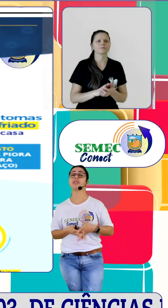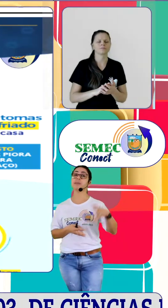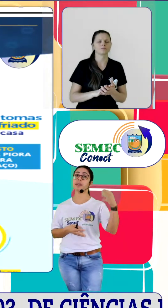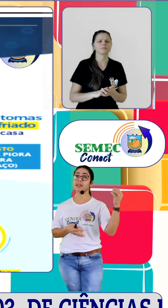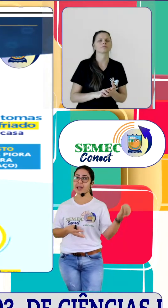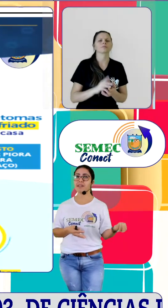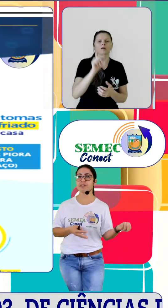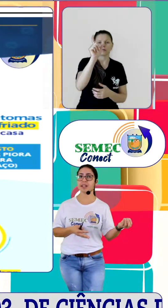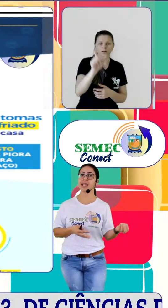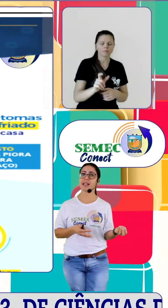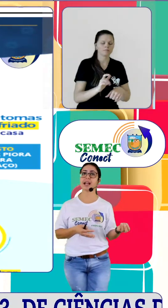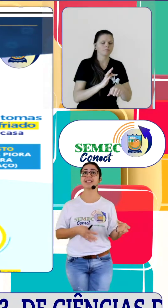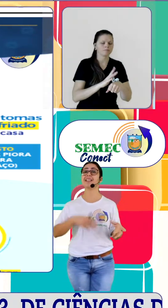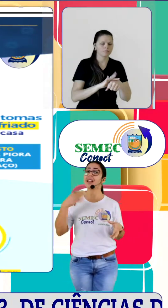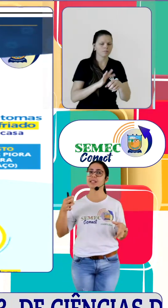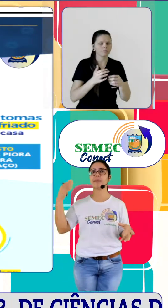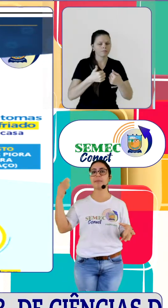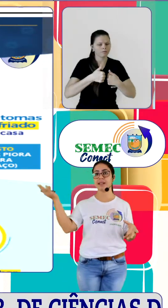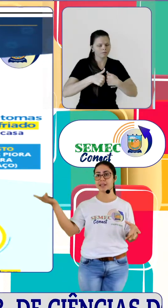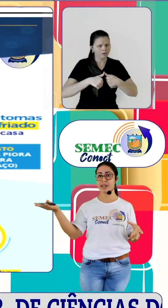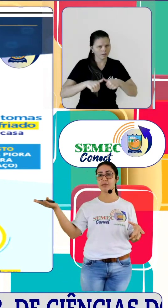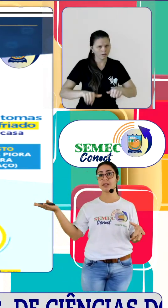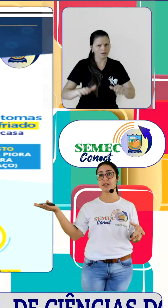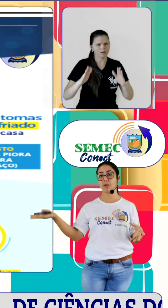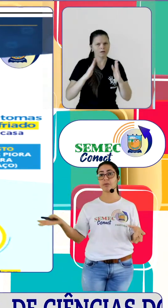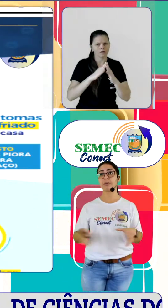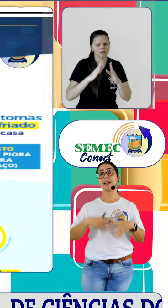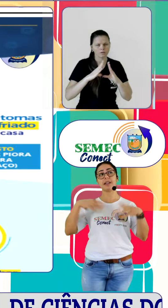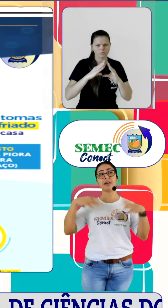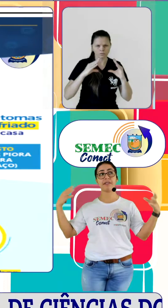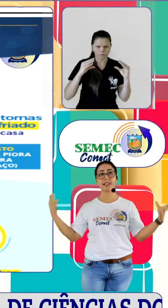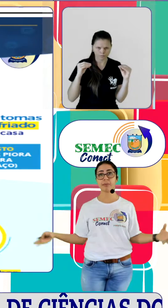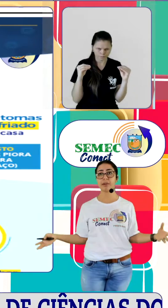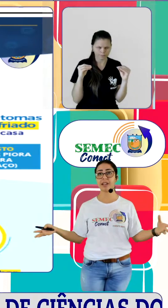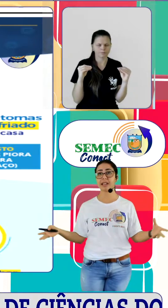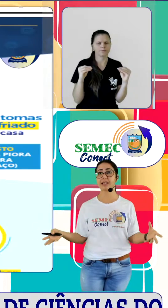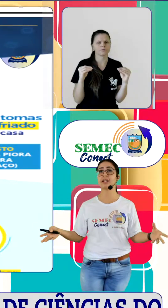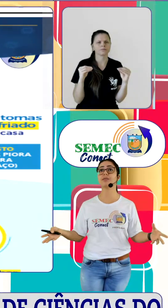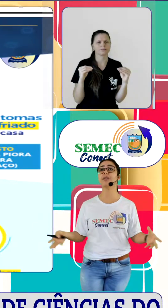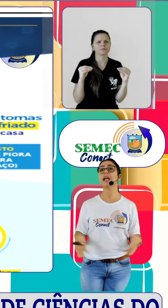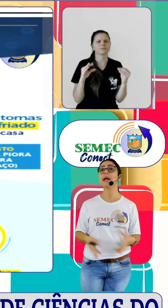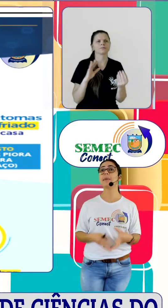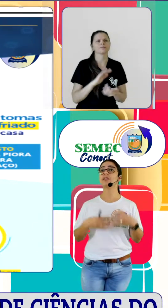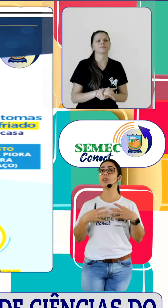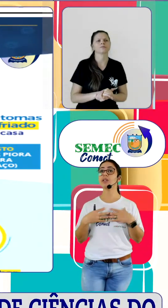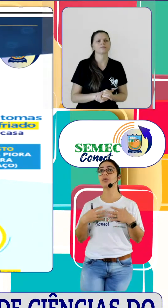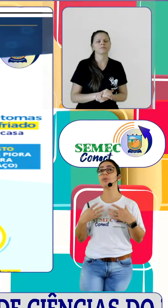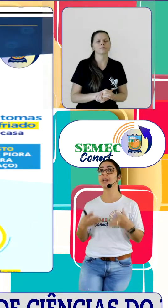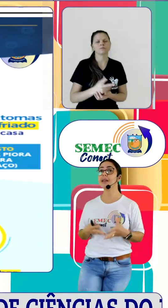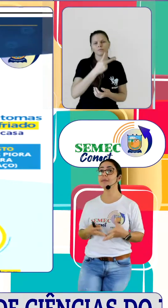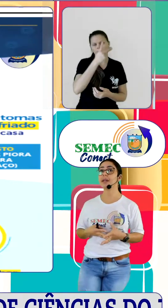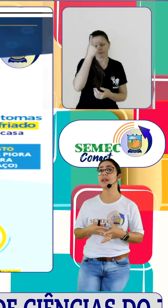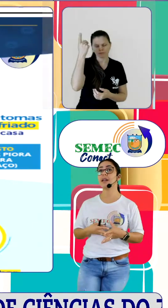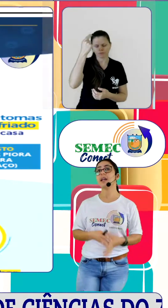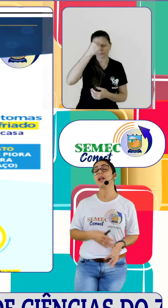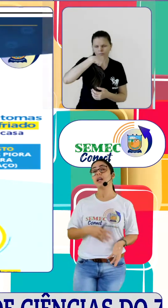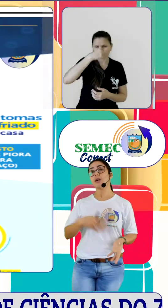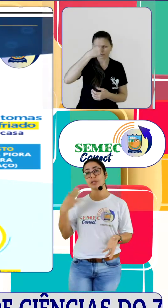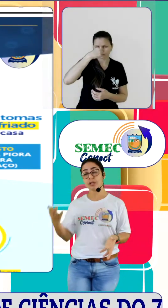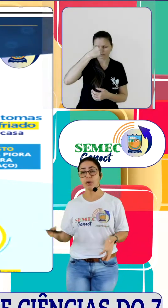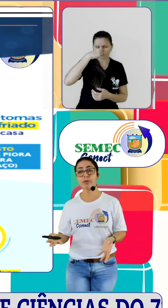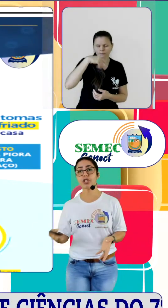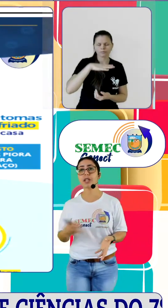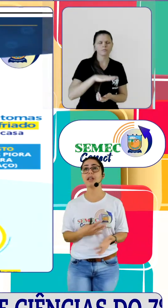Covid-19 também devem ficar em casa até desaparecerem os sintomas, para não haver essa proliferação. Pessoas com gripe,